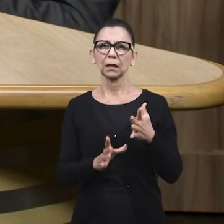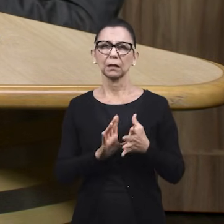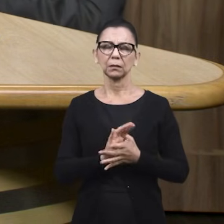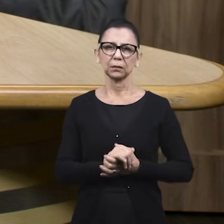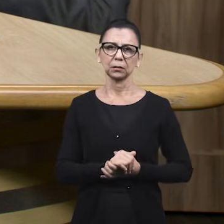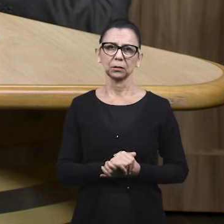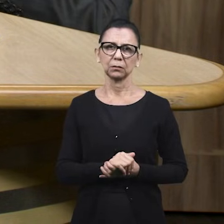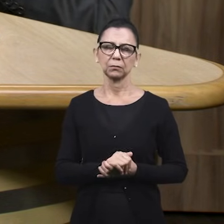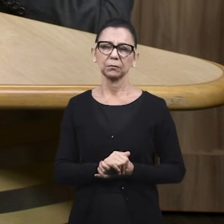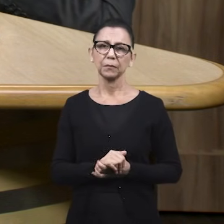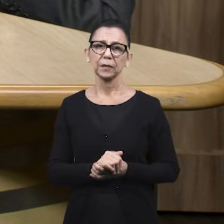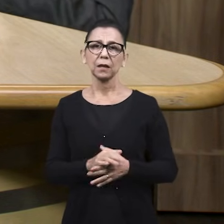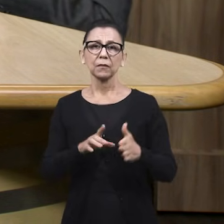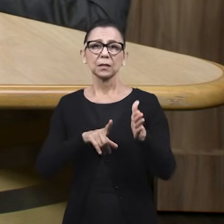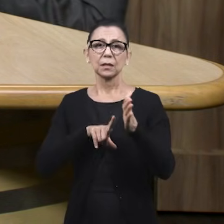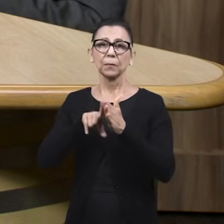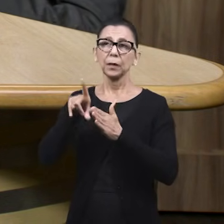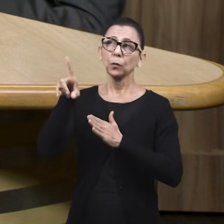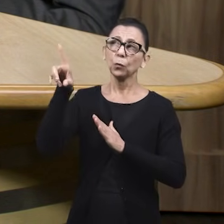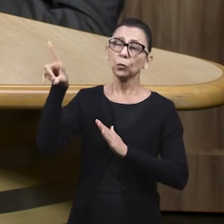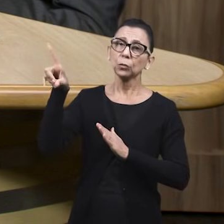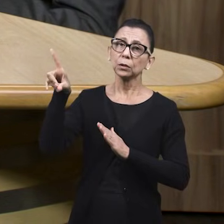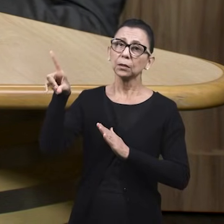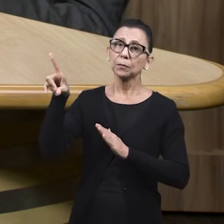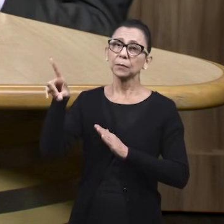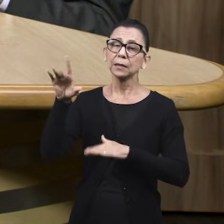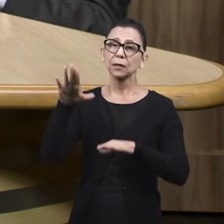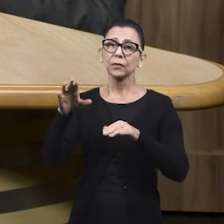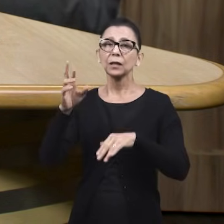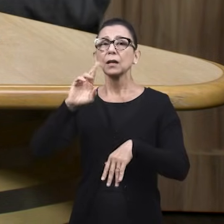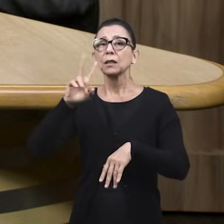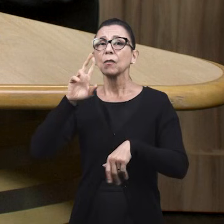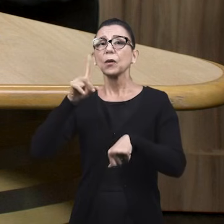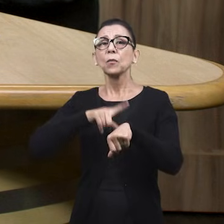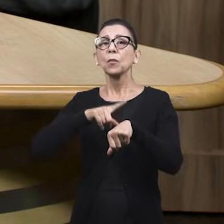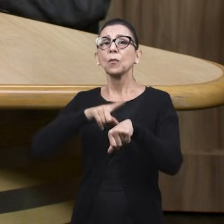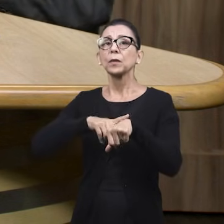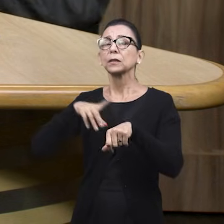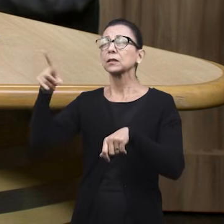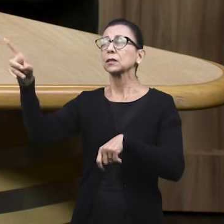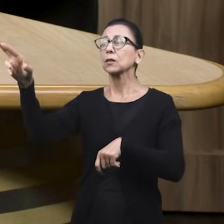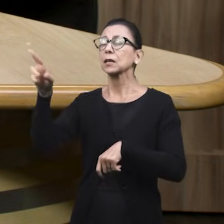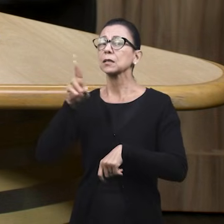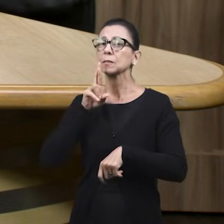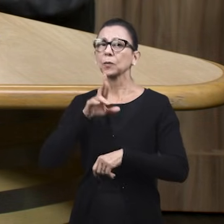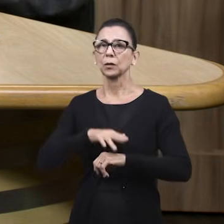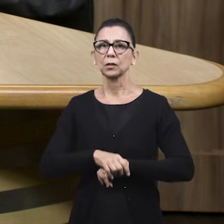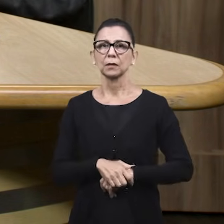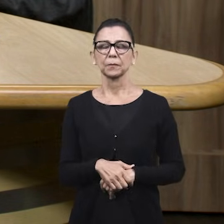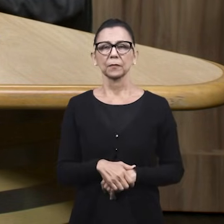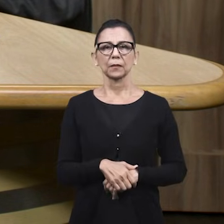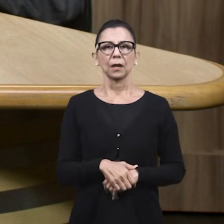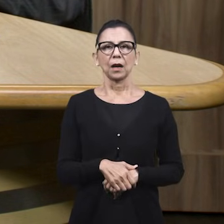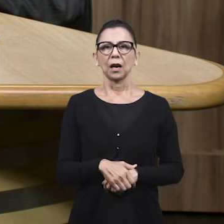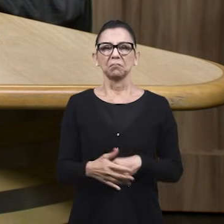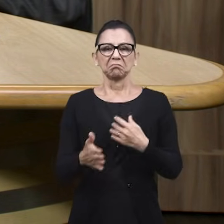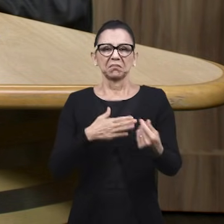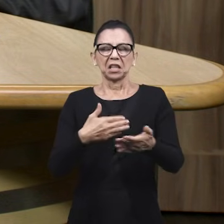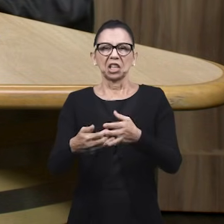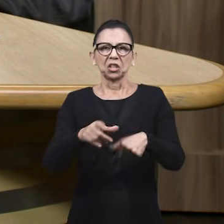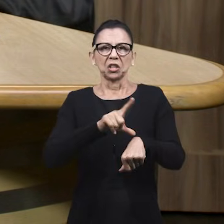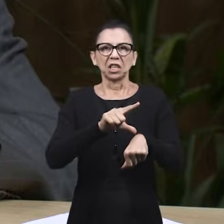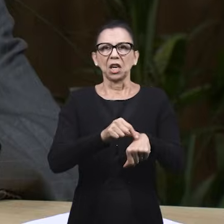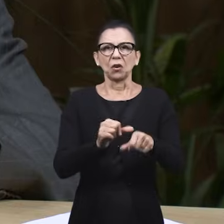falar, as coisas não estejam preparadas, porque não é simplesmente abre a palavra aqui, abre a palavra. Não é isso. A